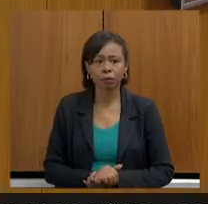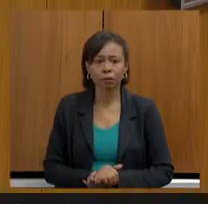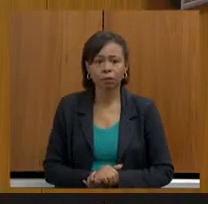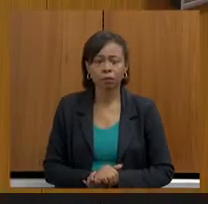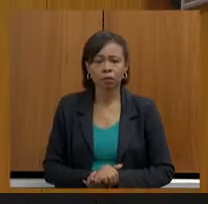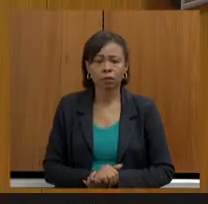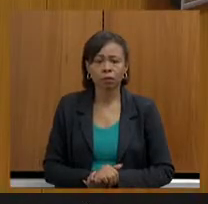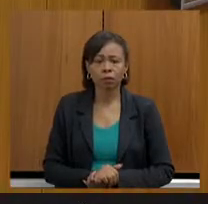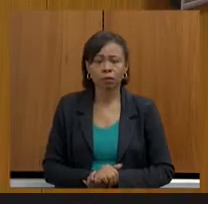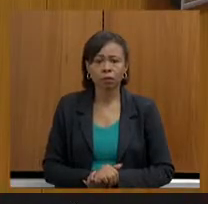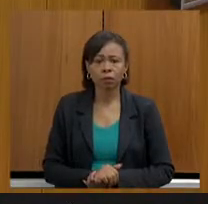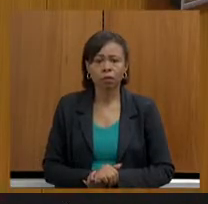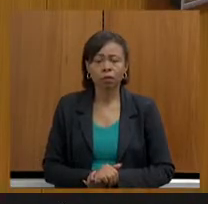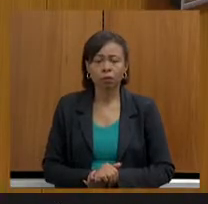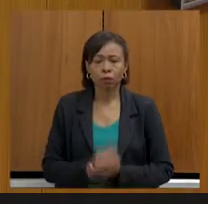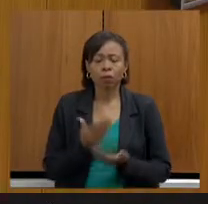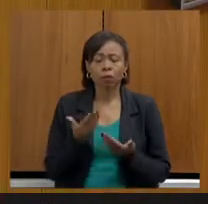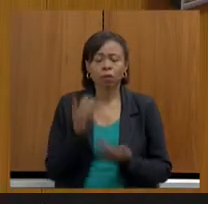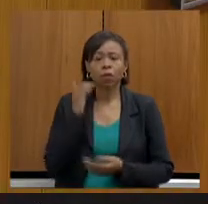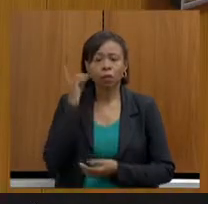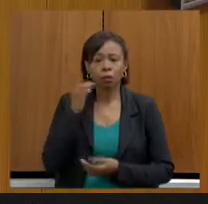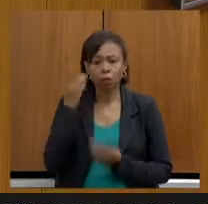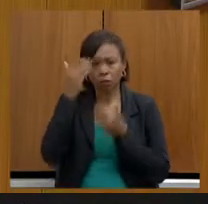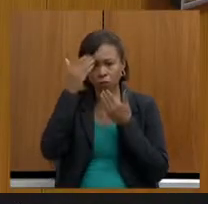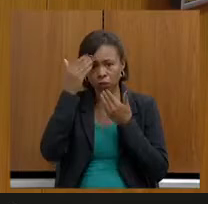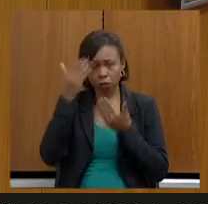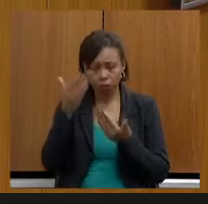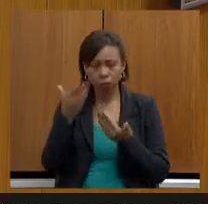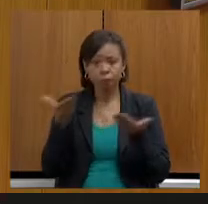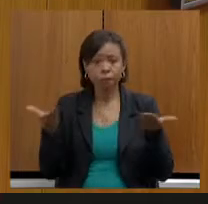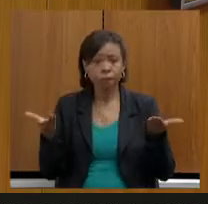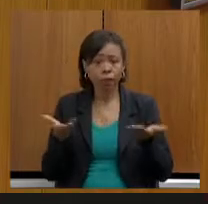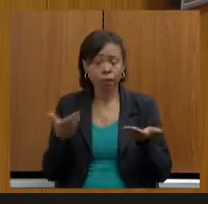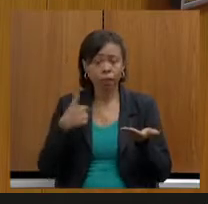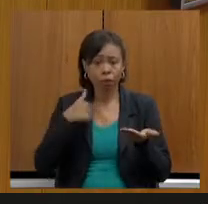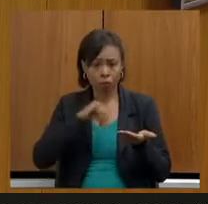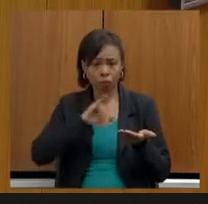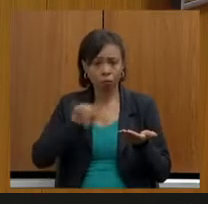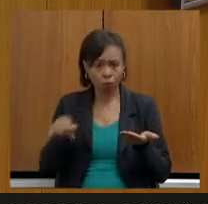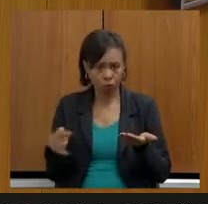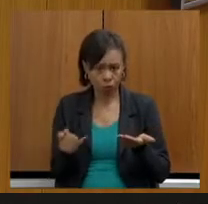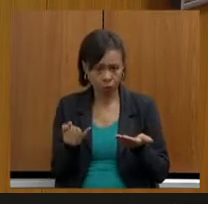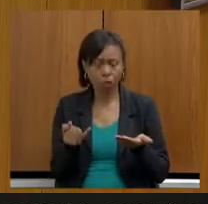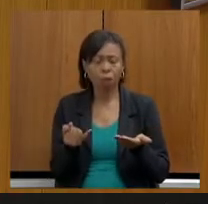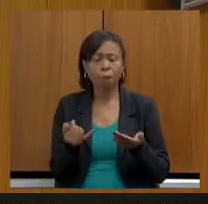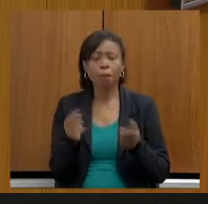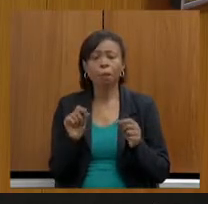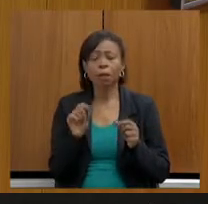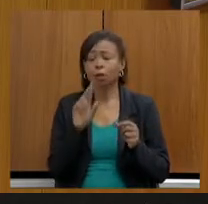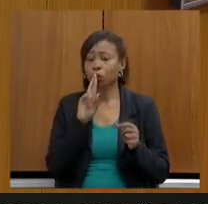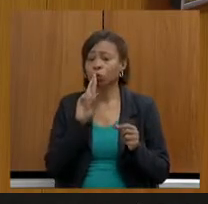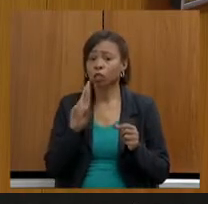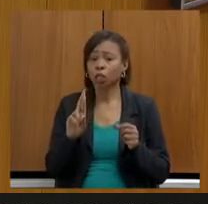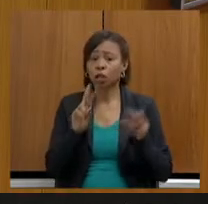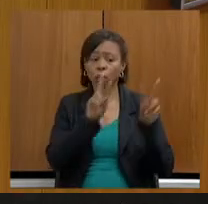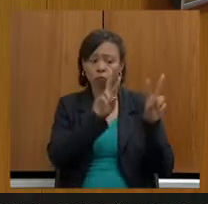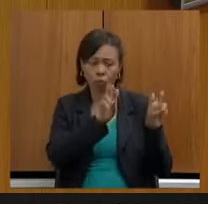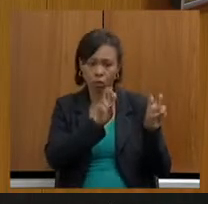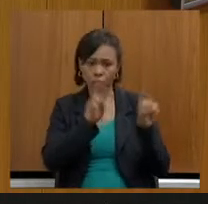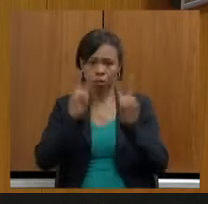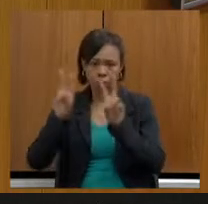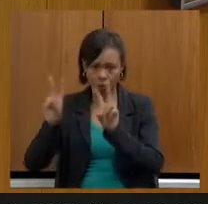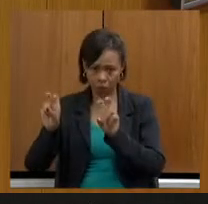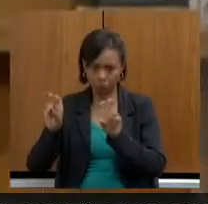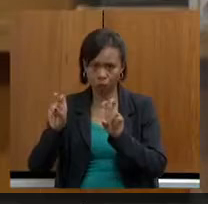obrigado a deputado É sobre eu vou aproveitar a situação para gente responder os dois temas viu